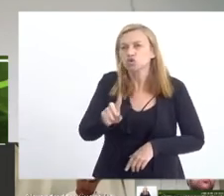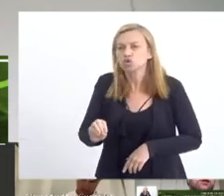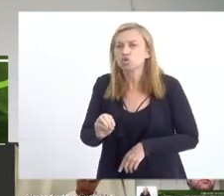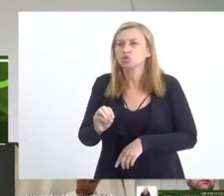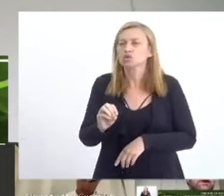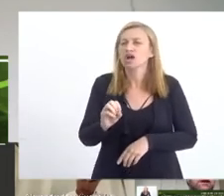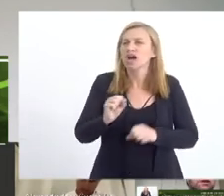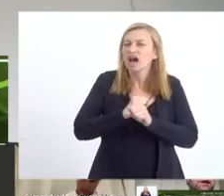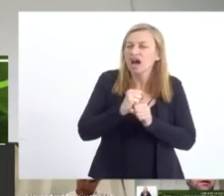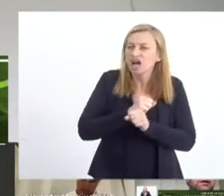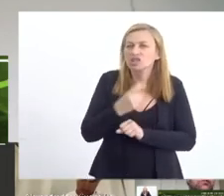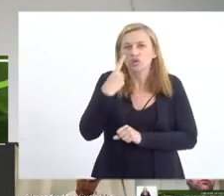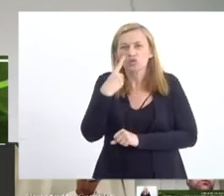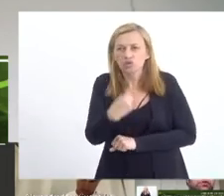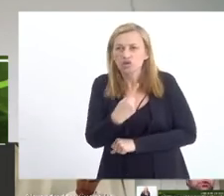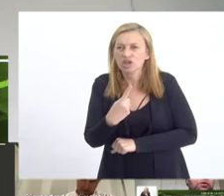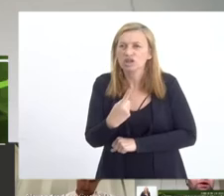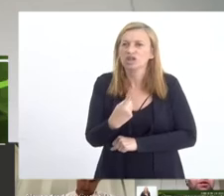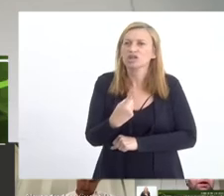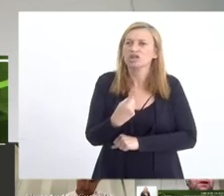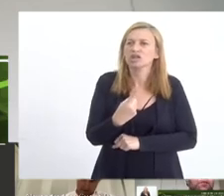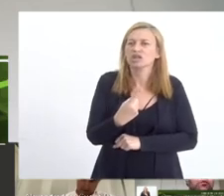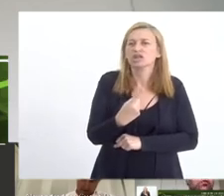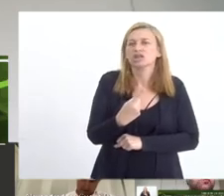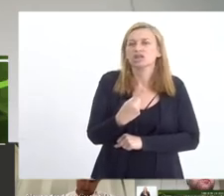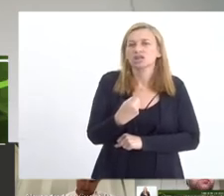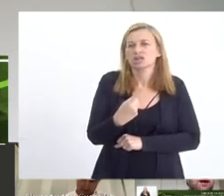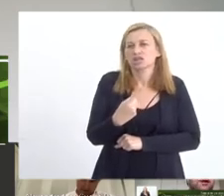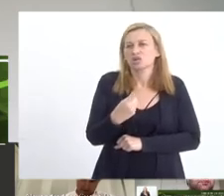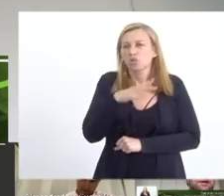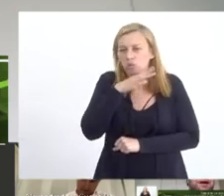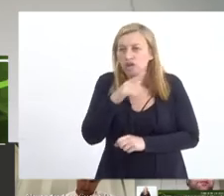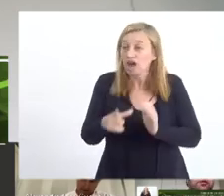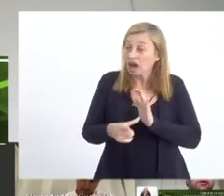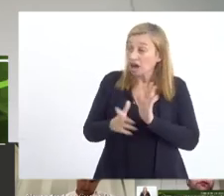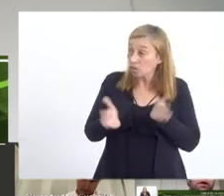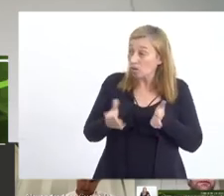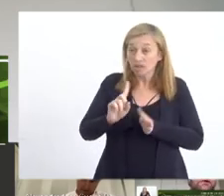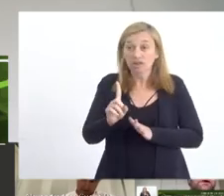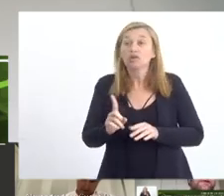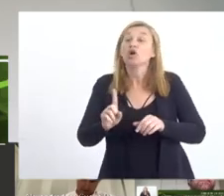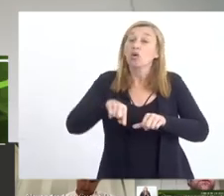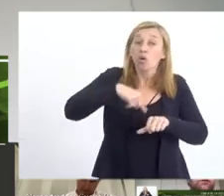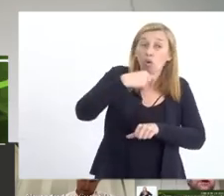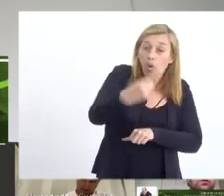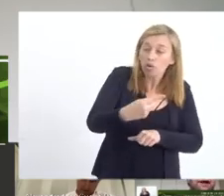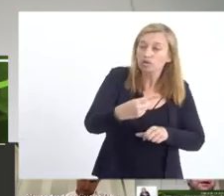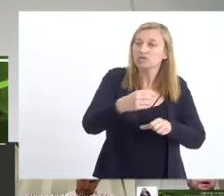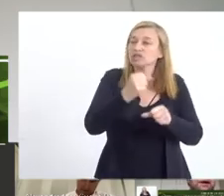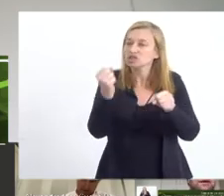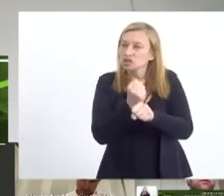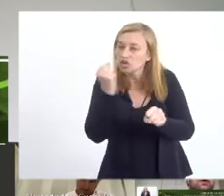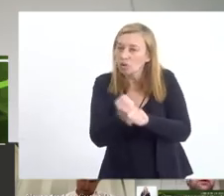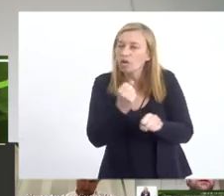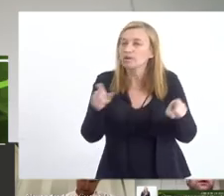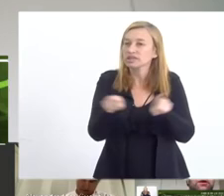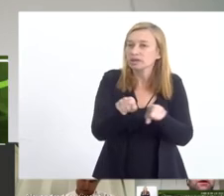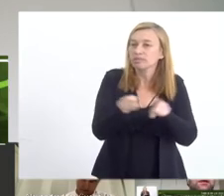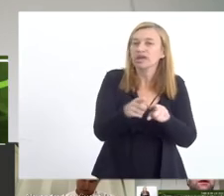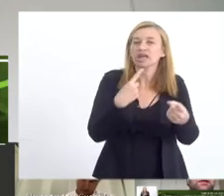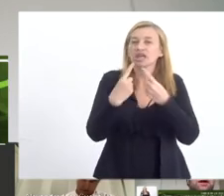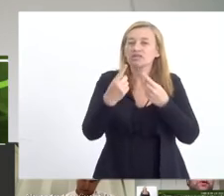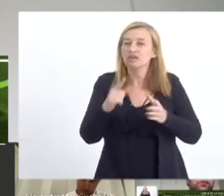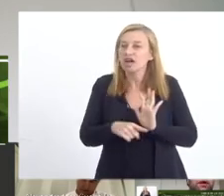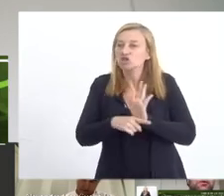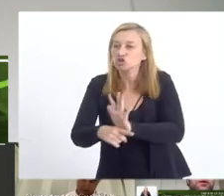Há muitos anos eu não vi aquela estrada em tão boas condições. Então, outras estradas passaram por reformas, que vai ajudar também a conexão